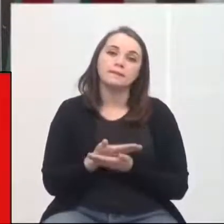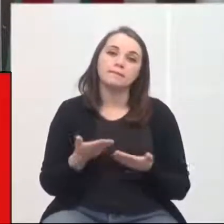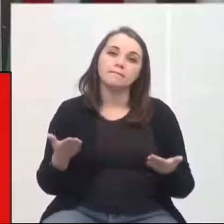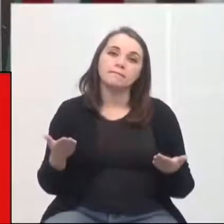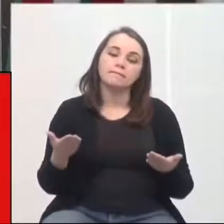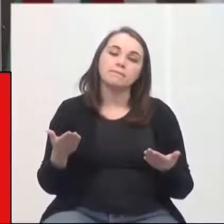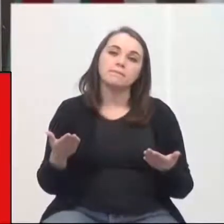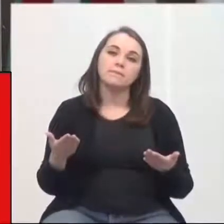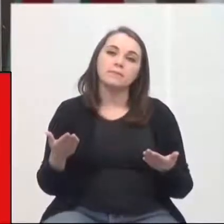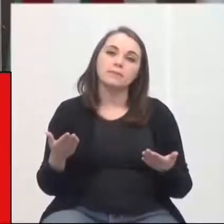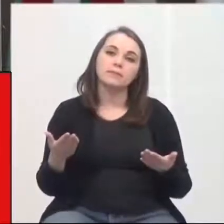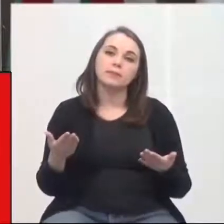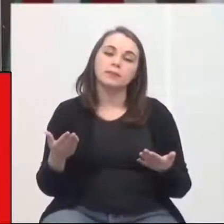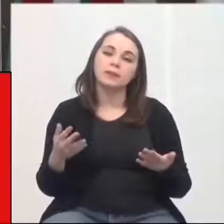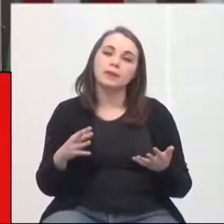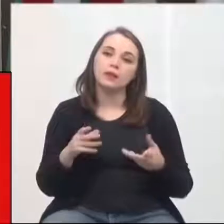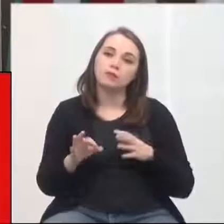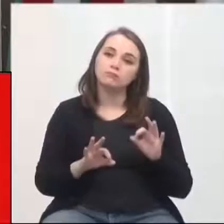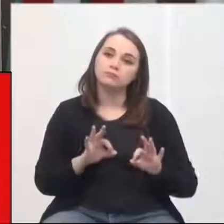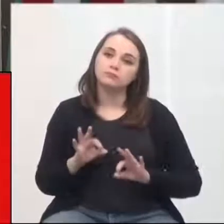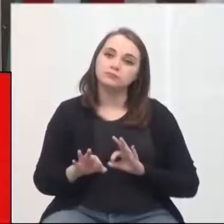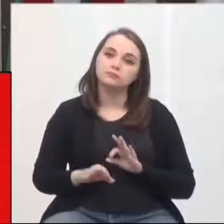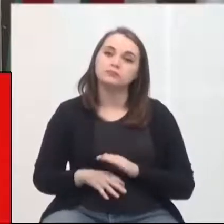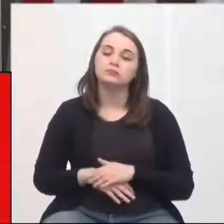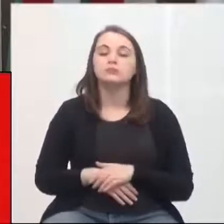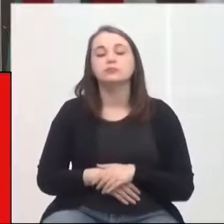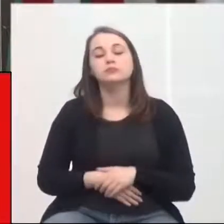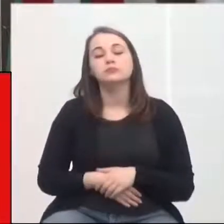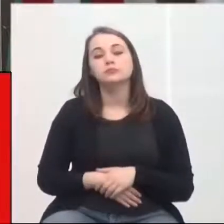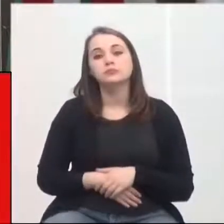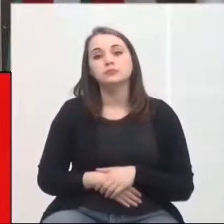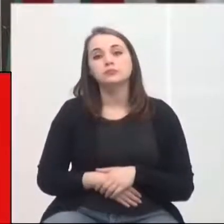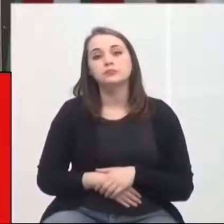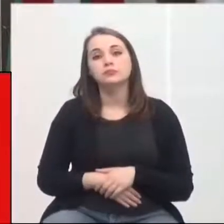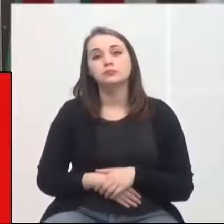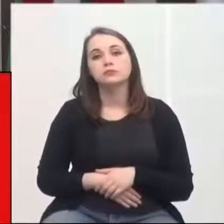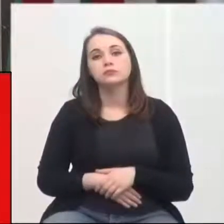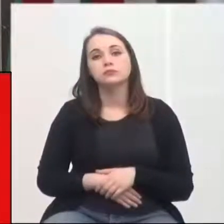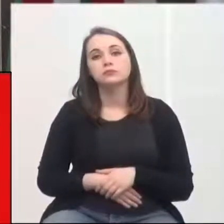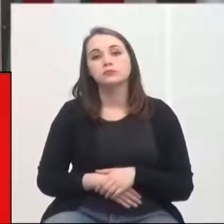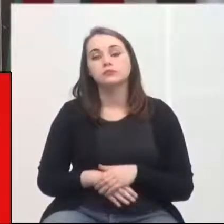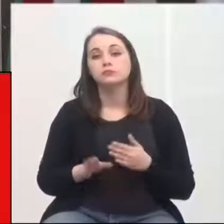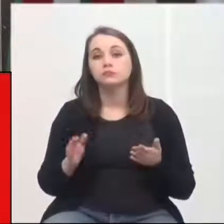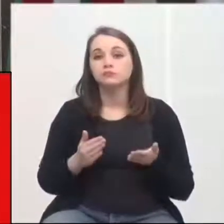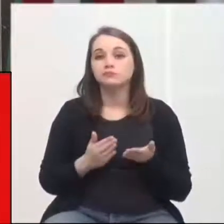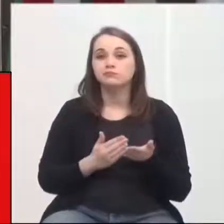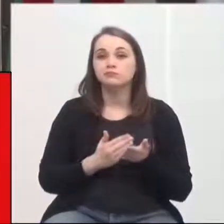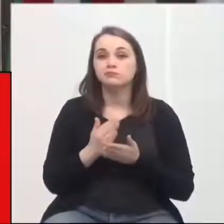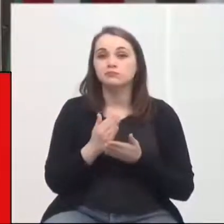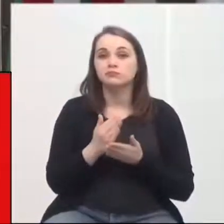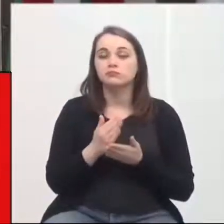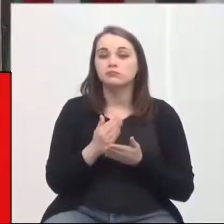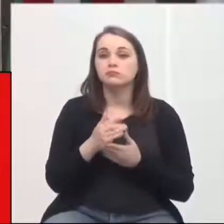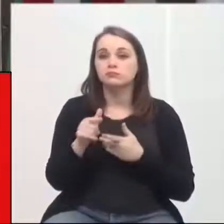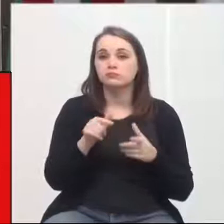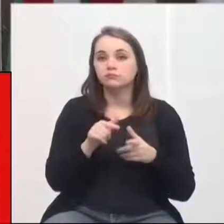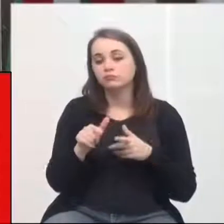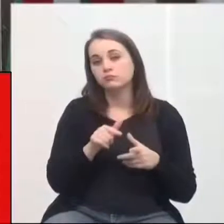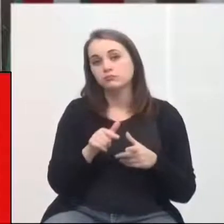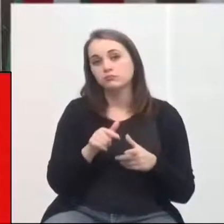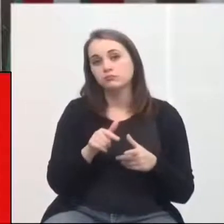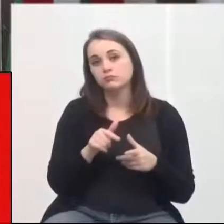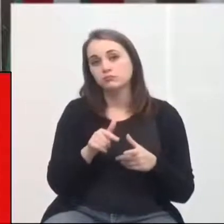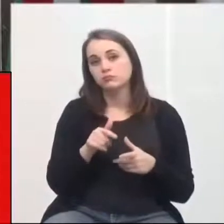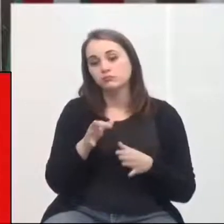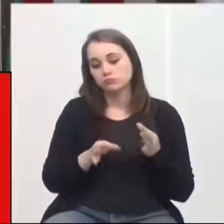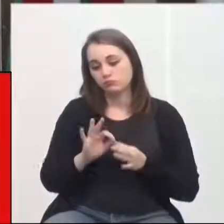e todo o seu deslinde, né? E nesse caso já entra numa fase de execução provisória de